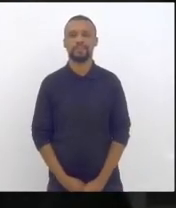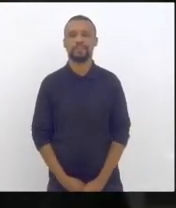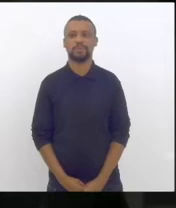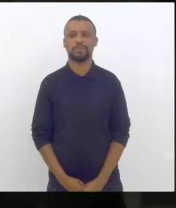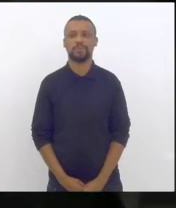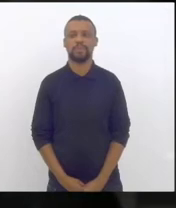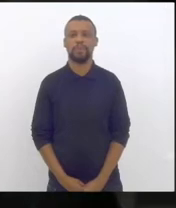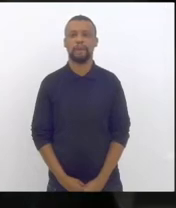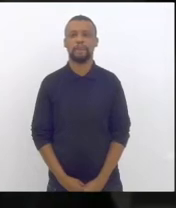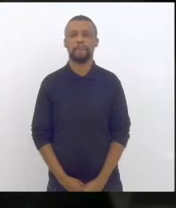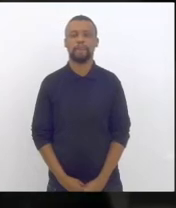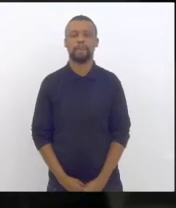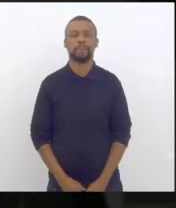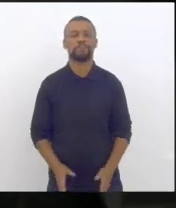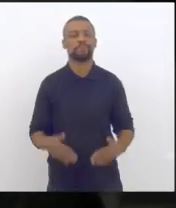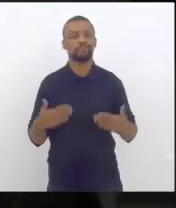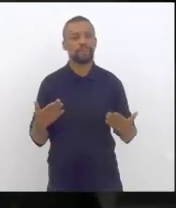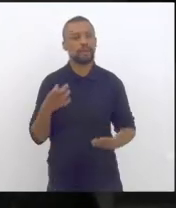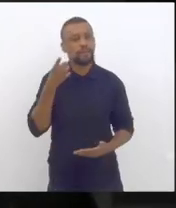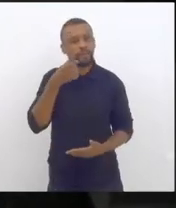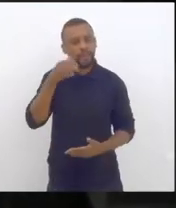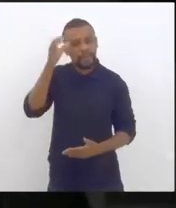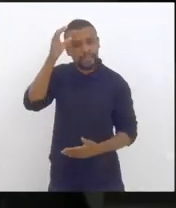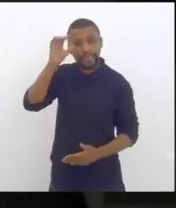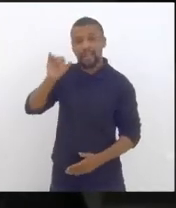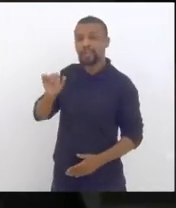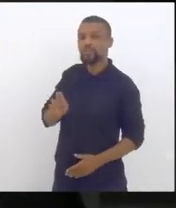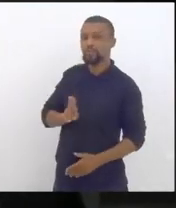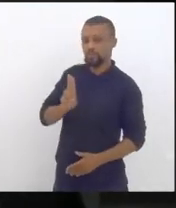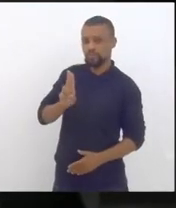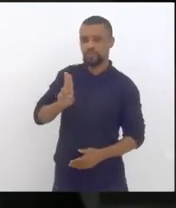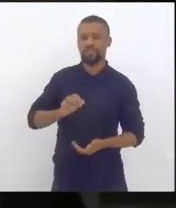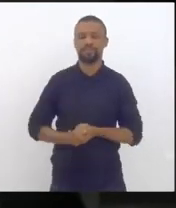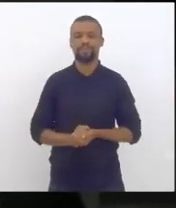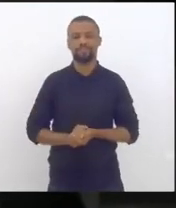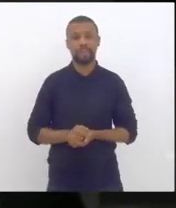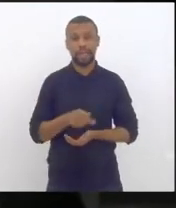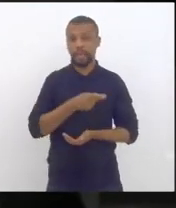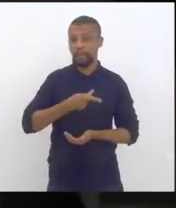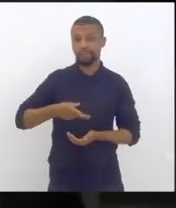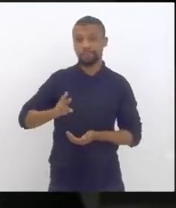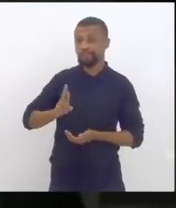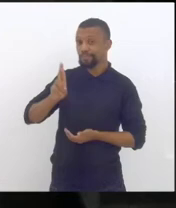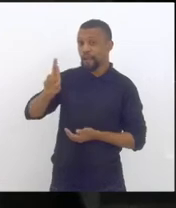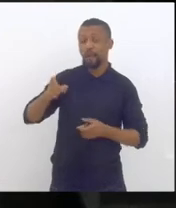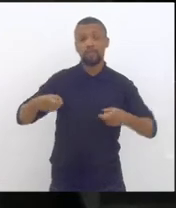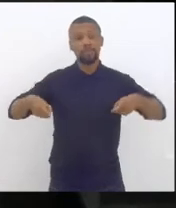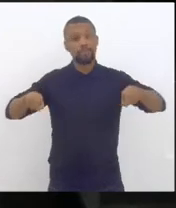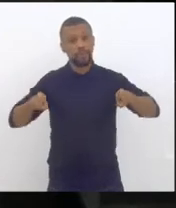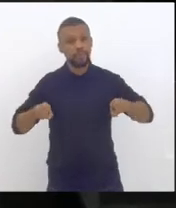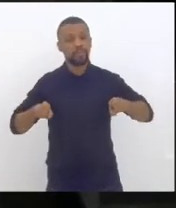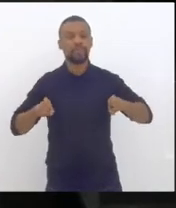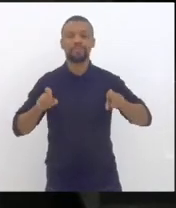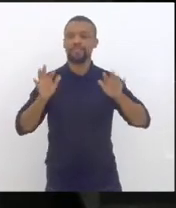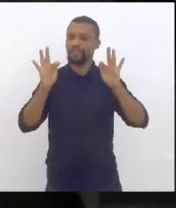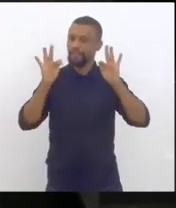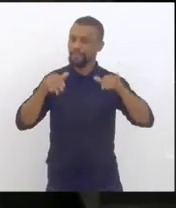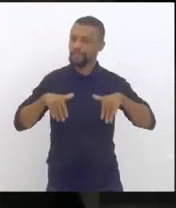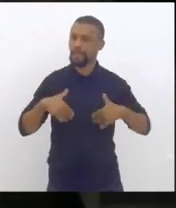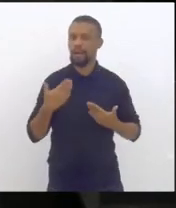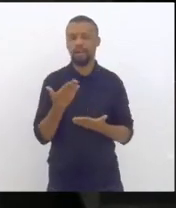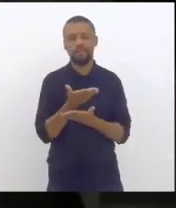a deputada tia Ju presídio expediente final senhoras deputadas